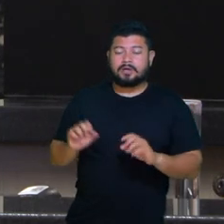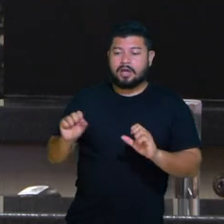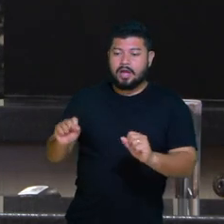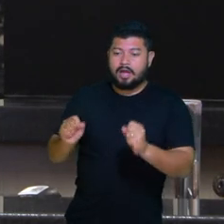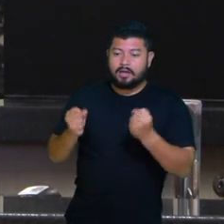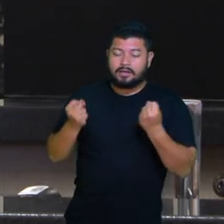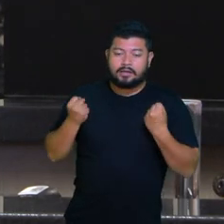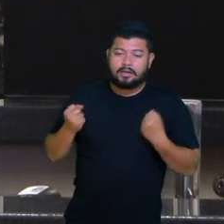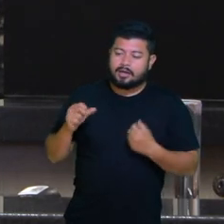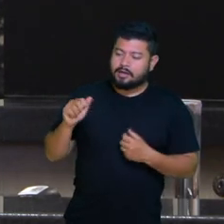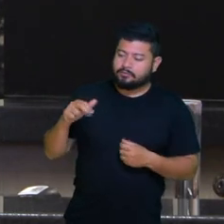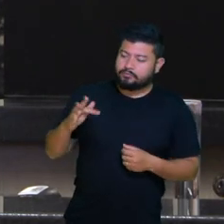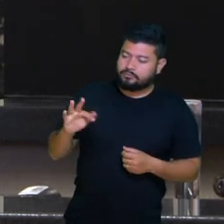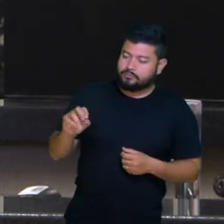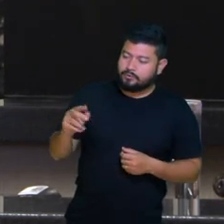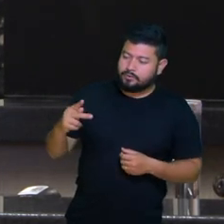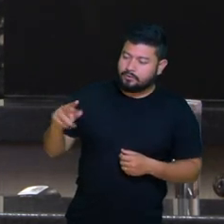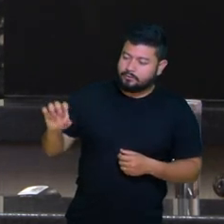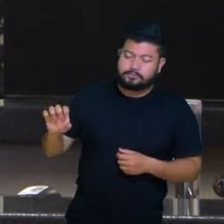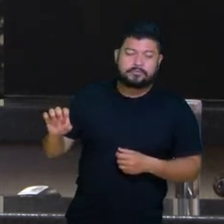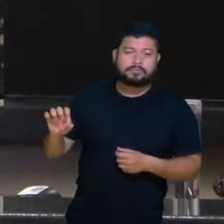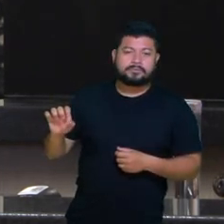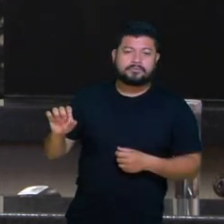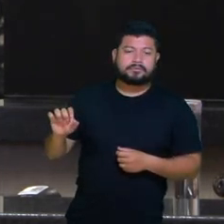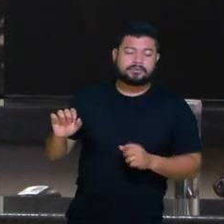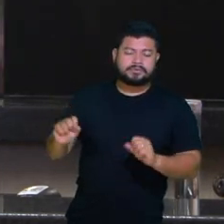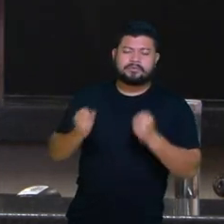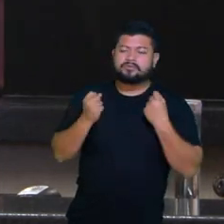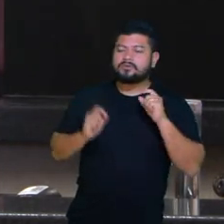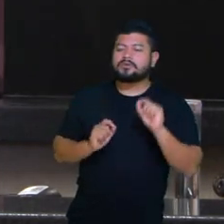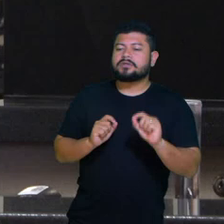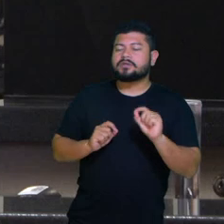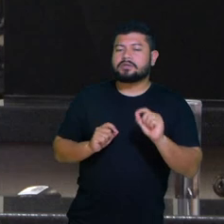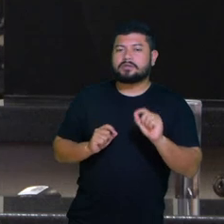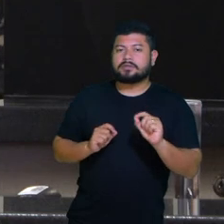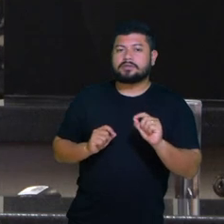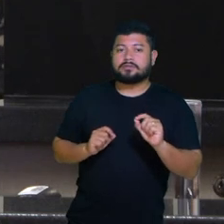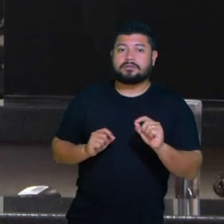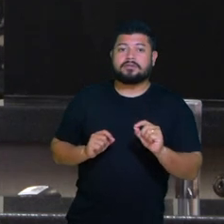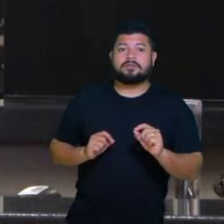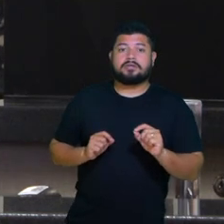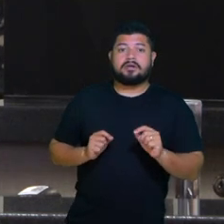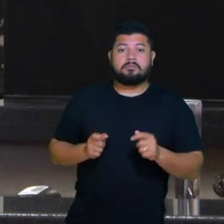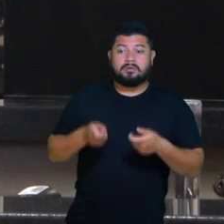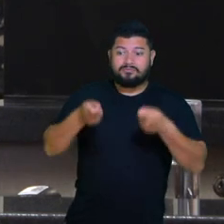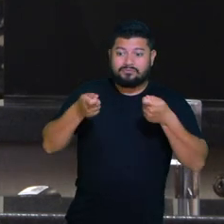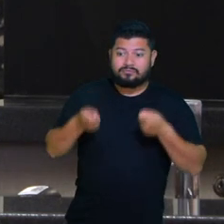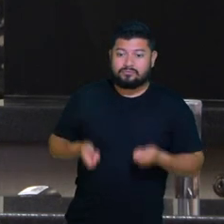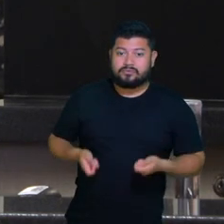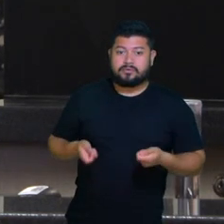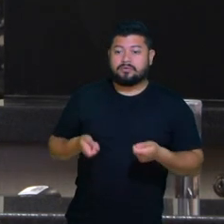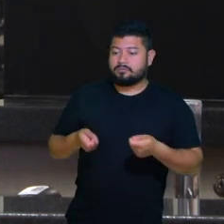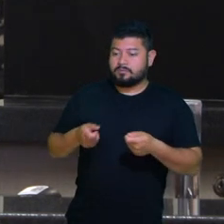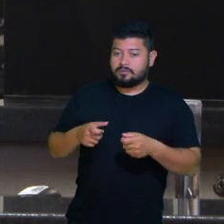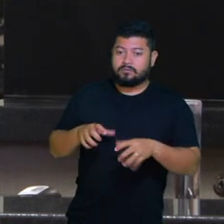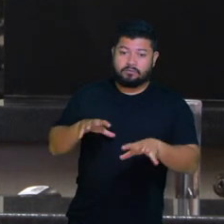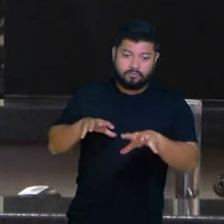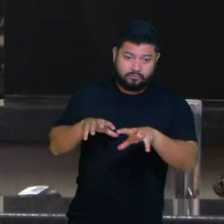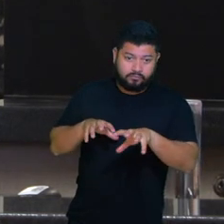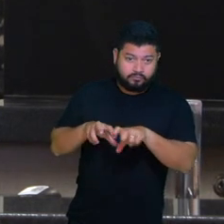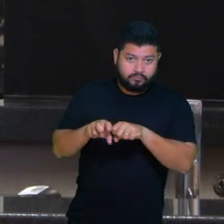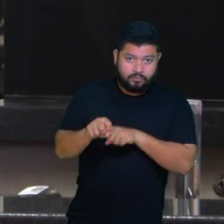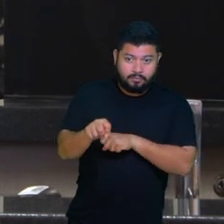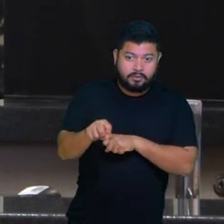sua base uma uma sólida formação teórica e